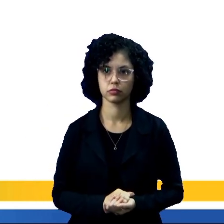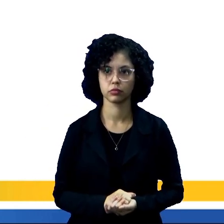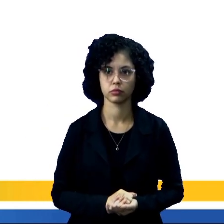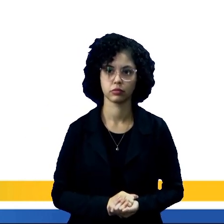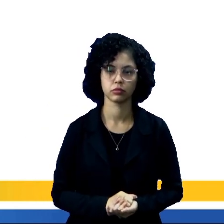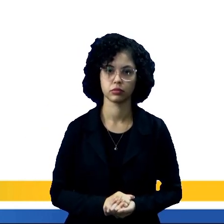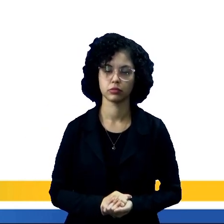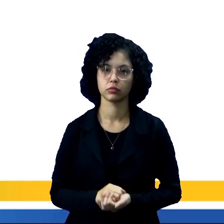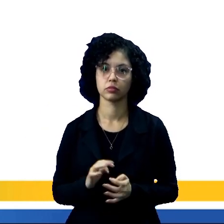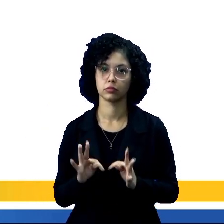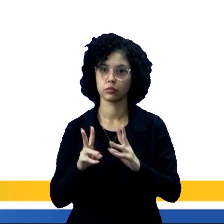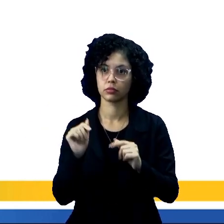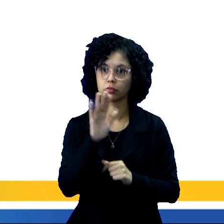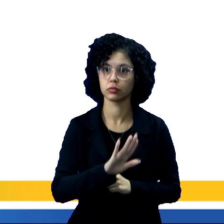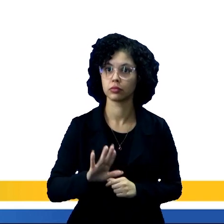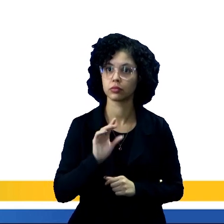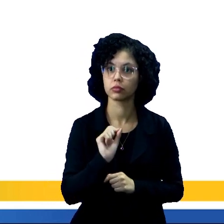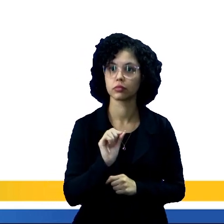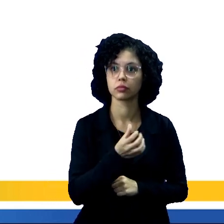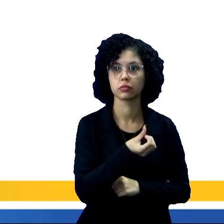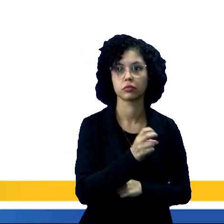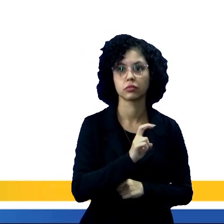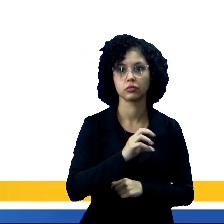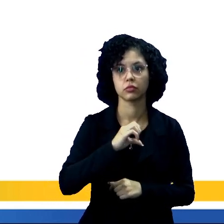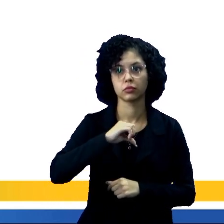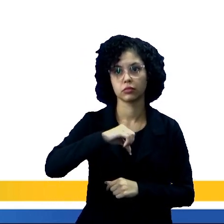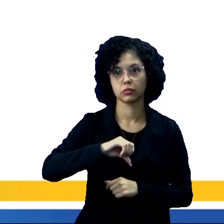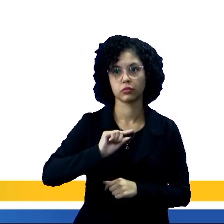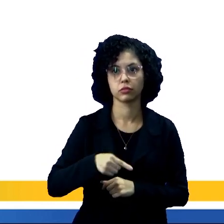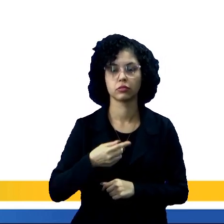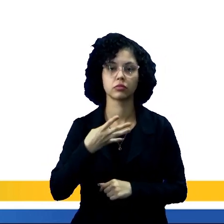502,4. Então minha área total aí é igual a